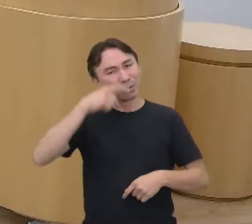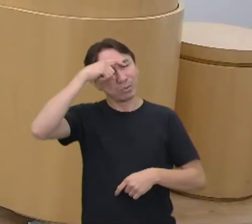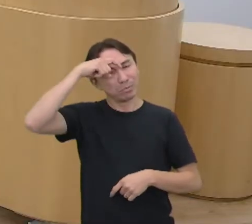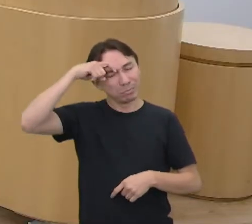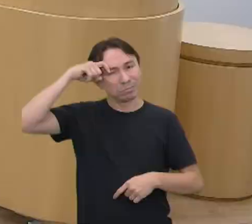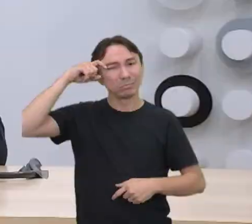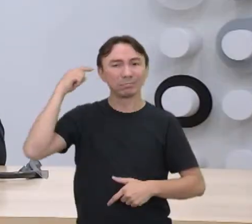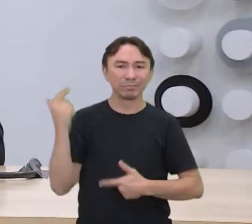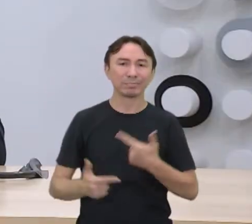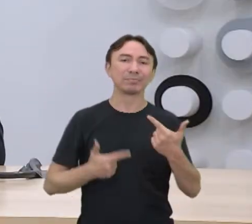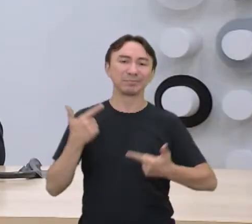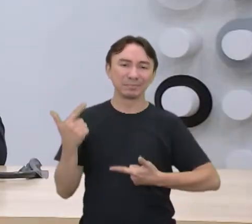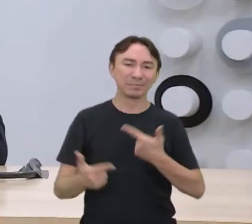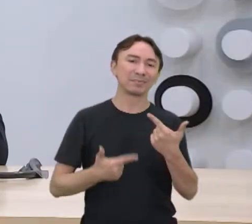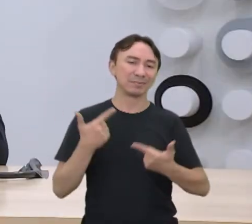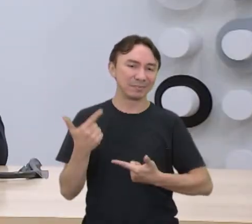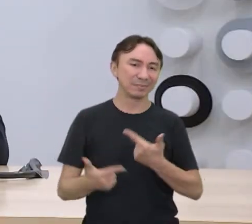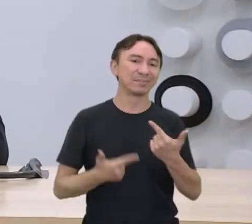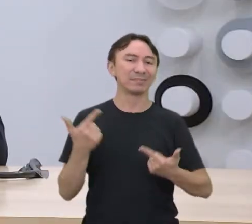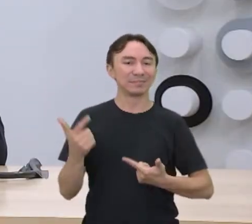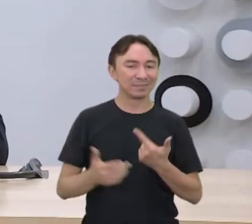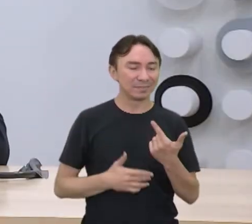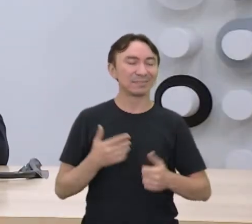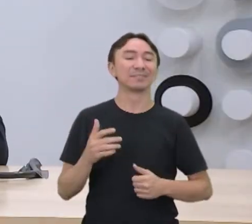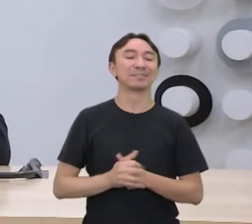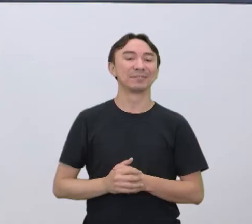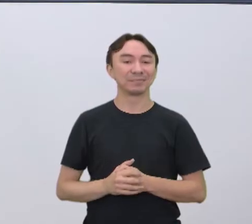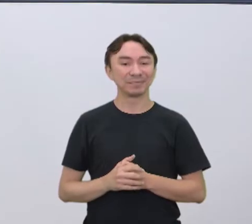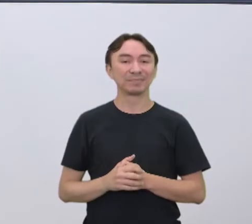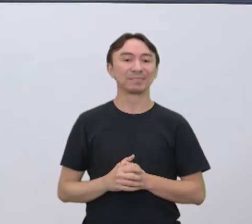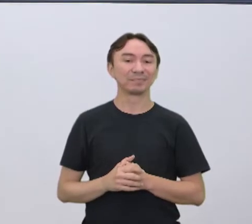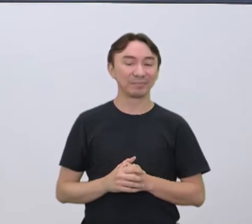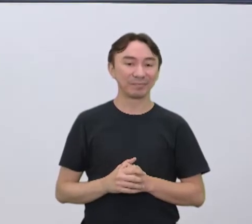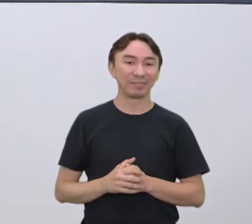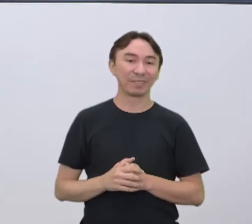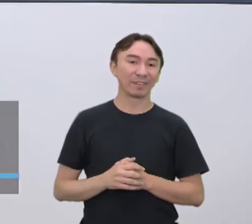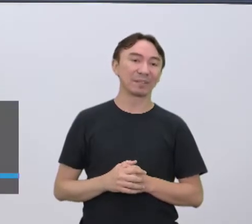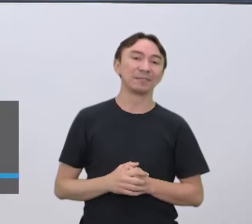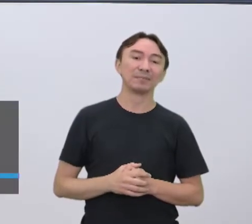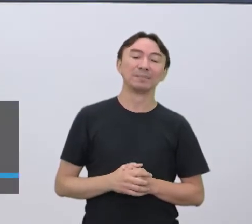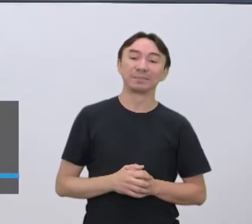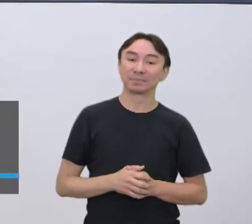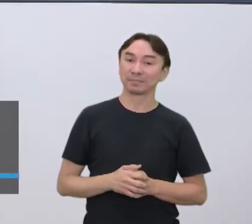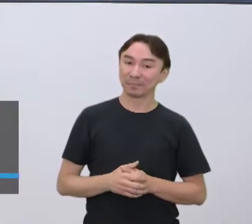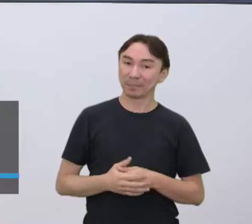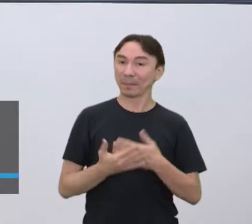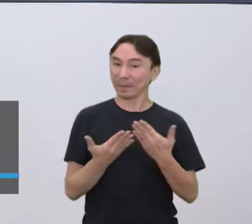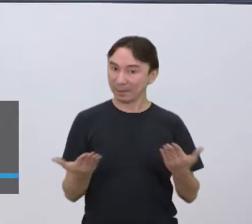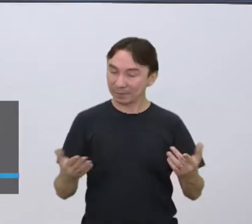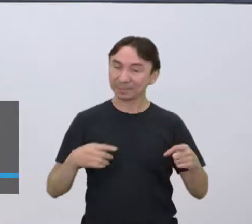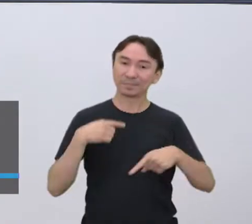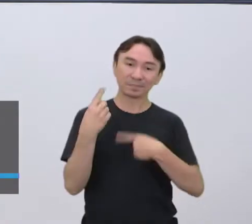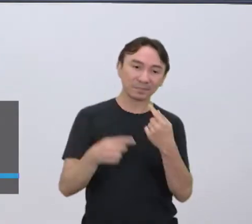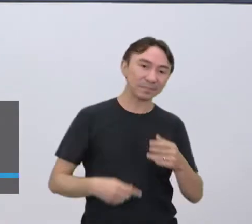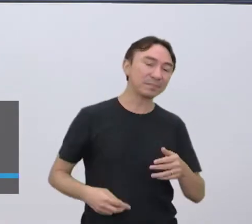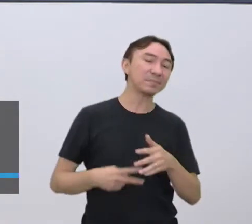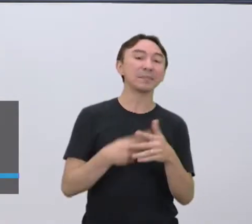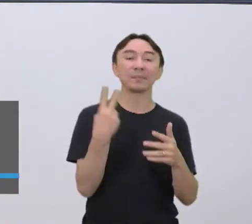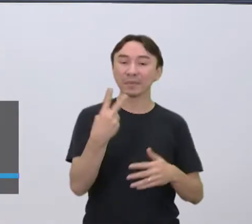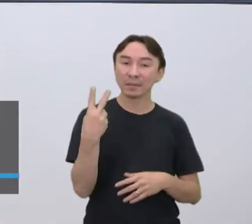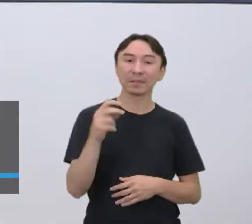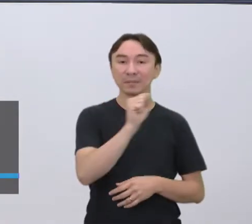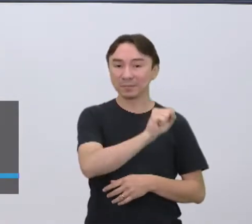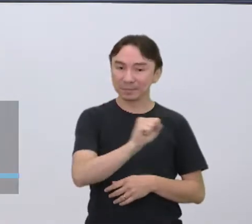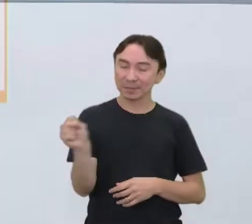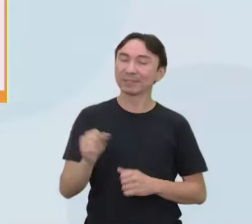trabalho, preparar essas aulas com todo amor e carinho, mas dá um trabalho. Dá um trabalho danado. Mas, enfim, tá? Segundo semestre aí nos aguarda, tudo